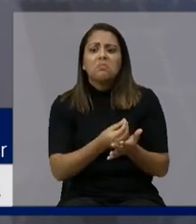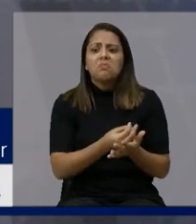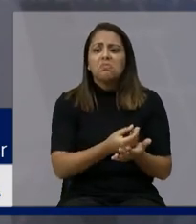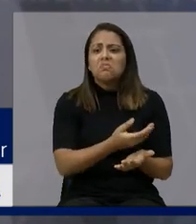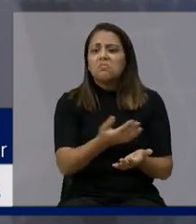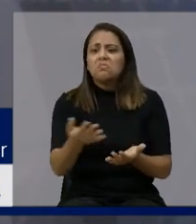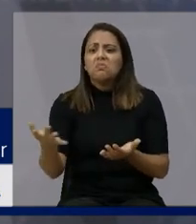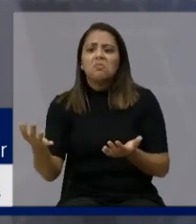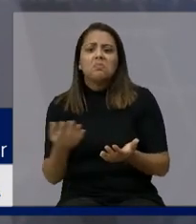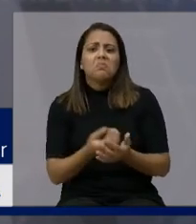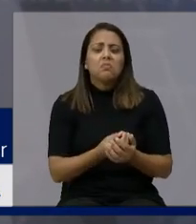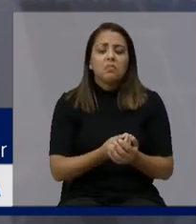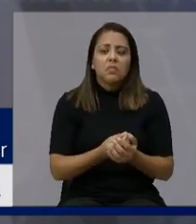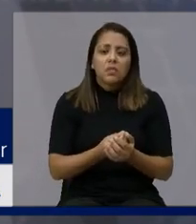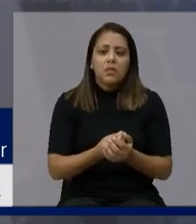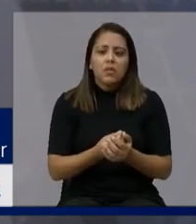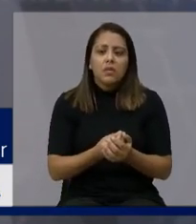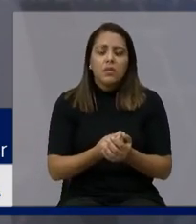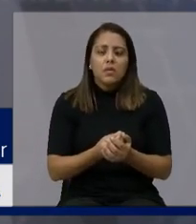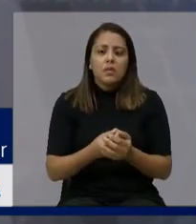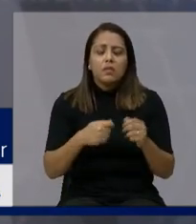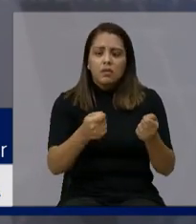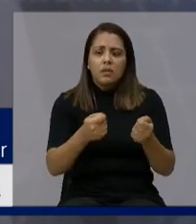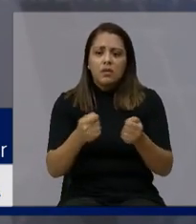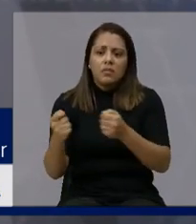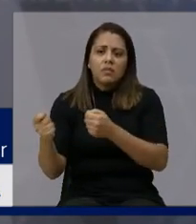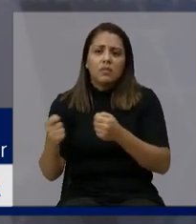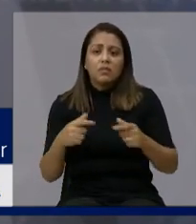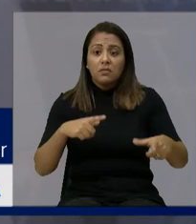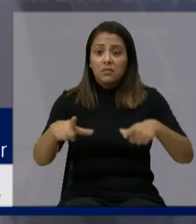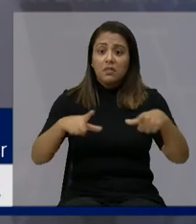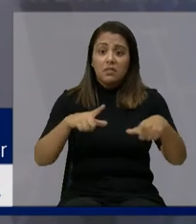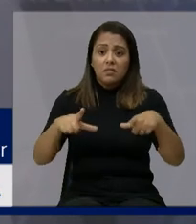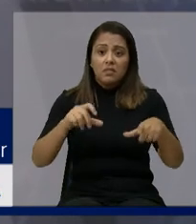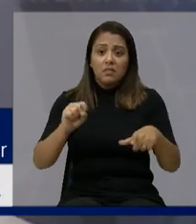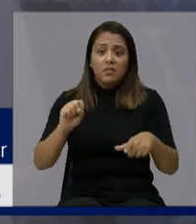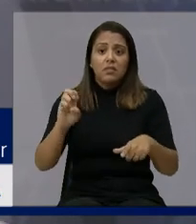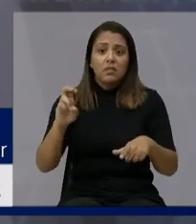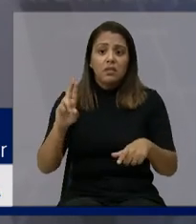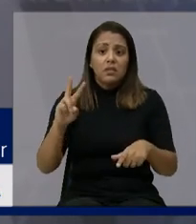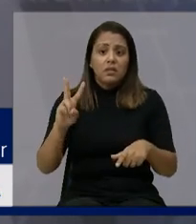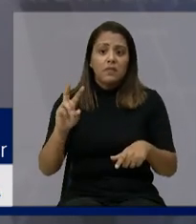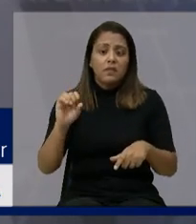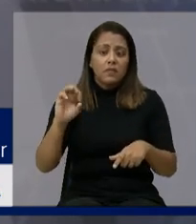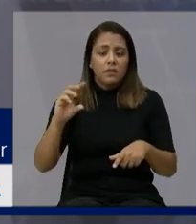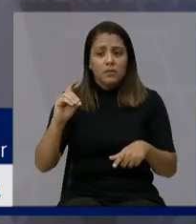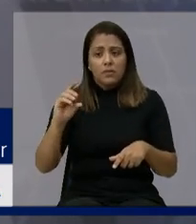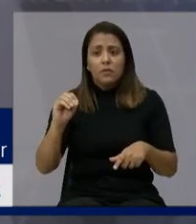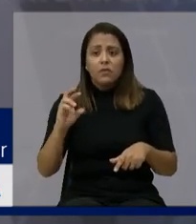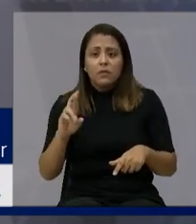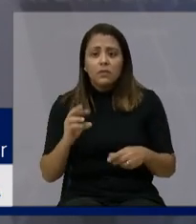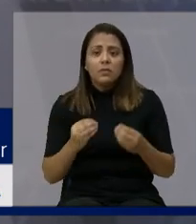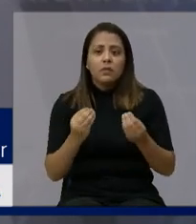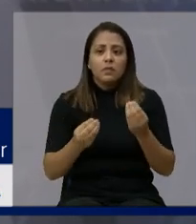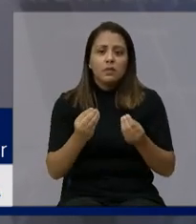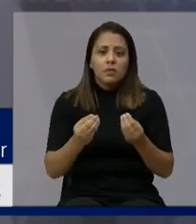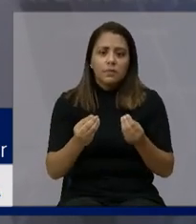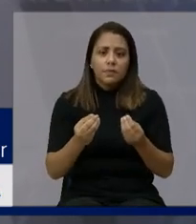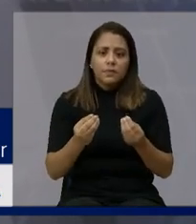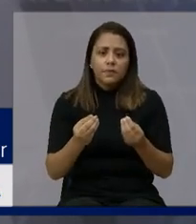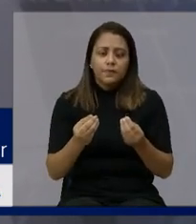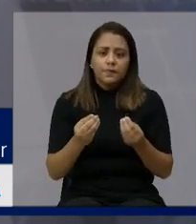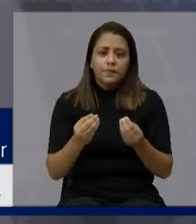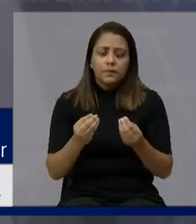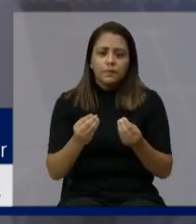as costas dos servidores e servidoras do sistema educativo. A nossa proposta,